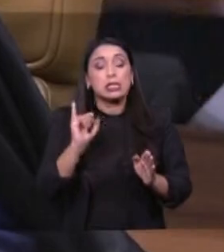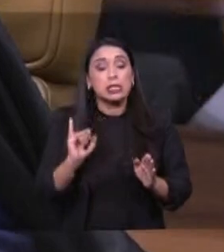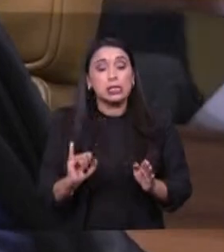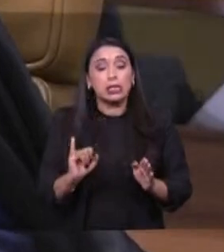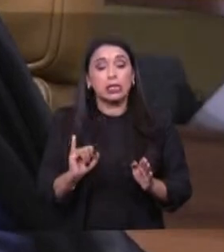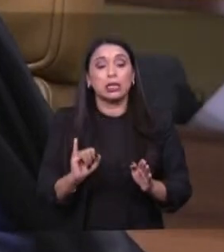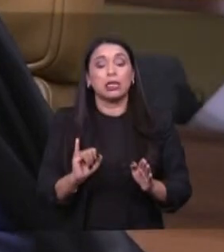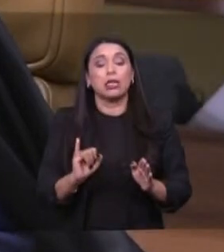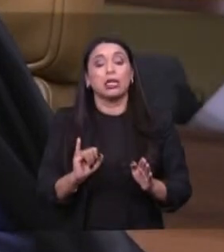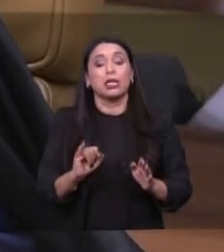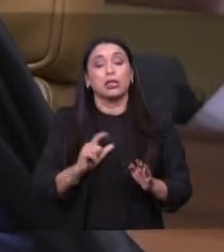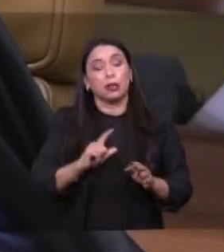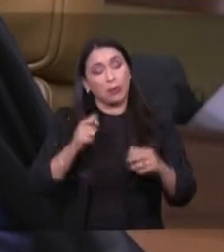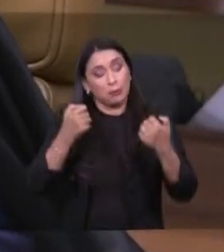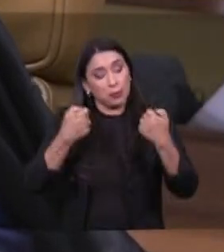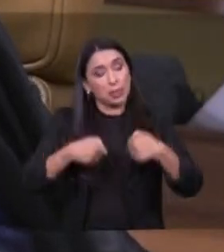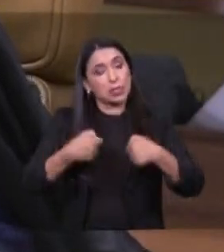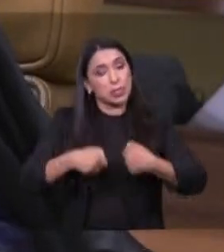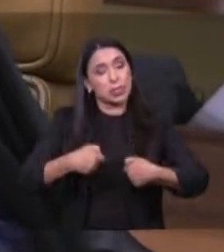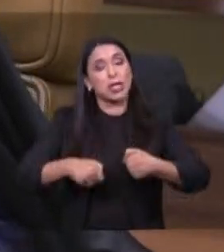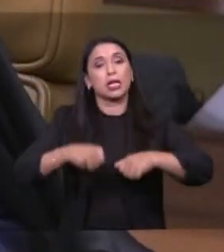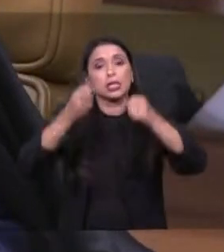devendo haver justificativa